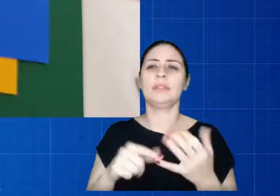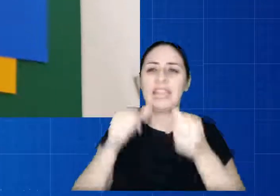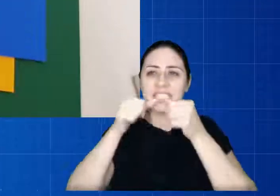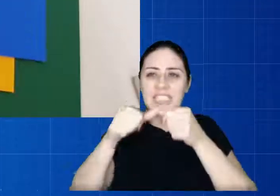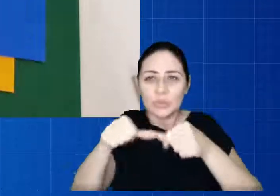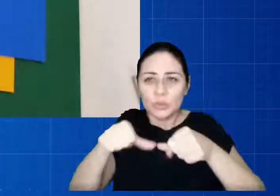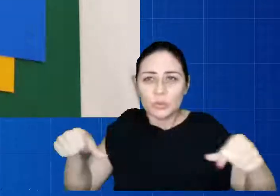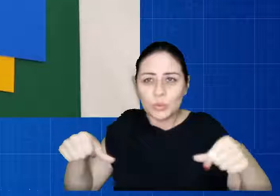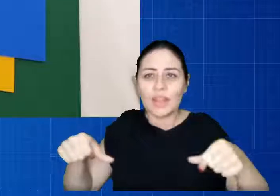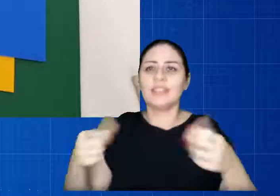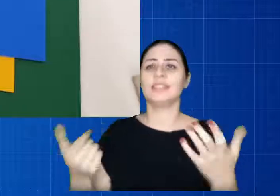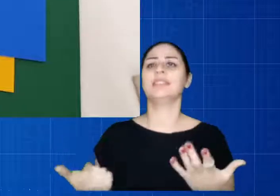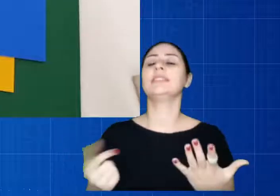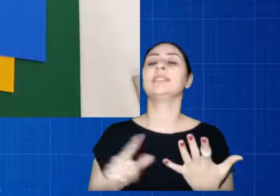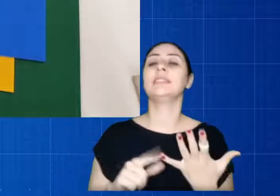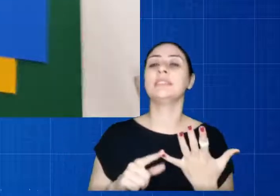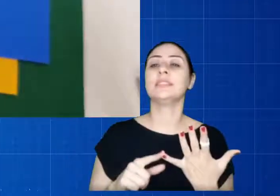durex,